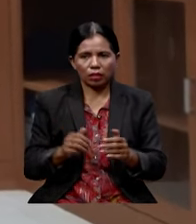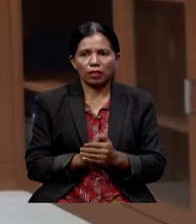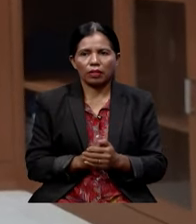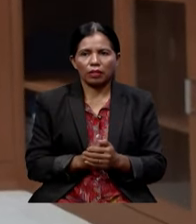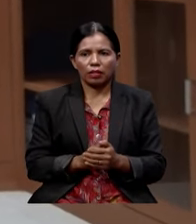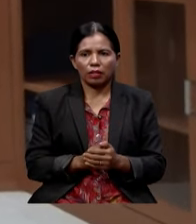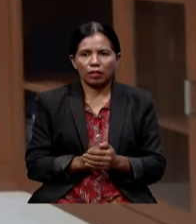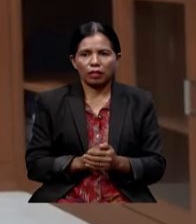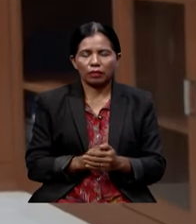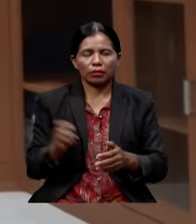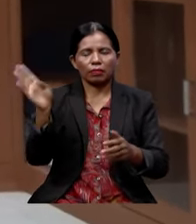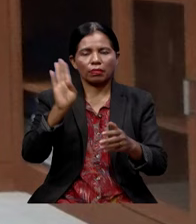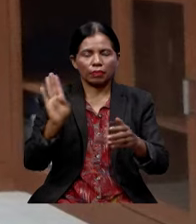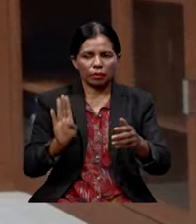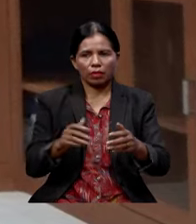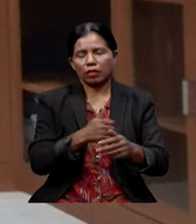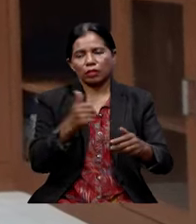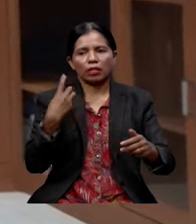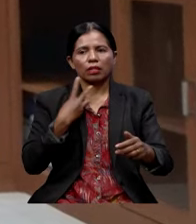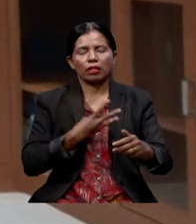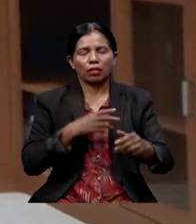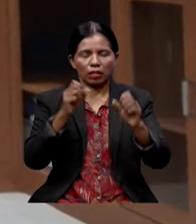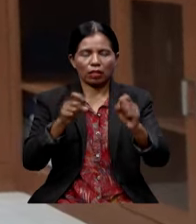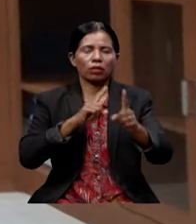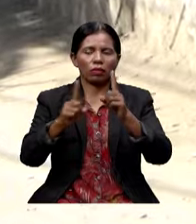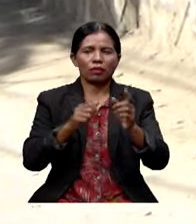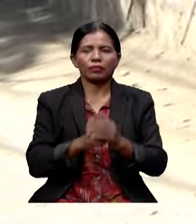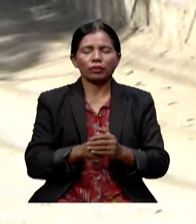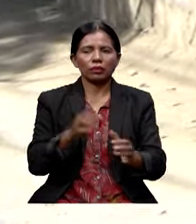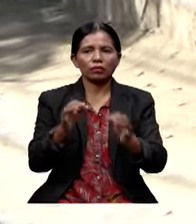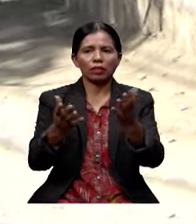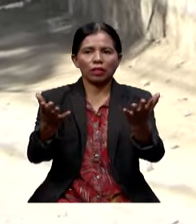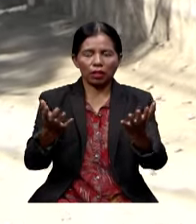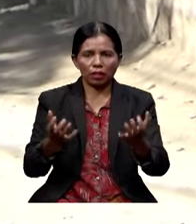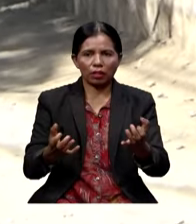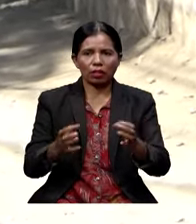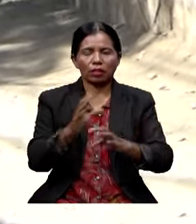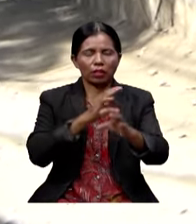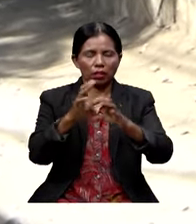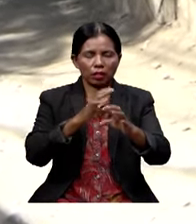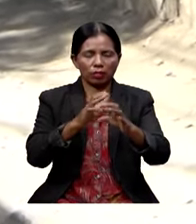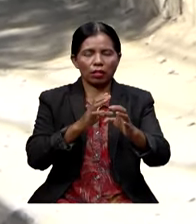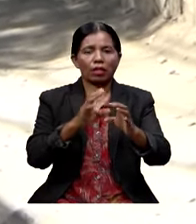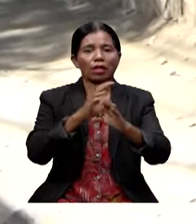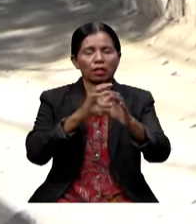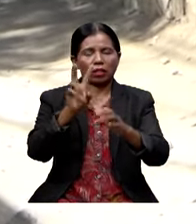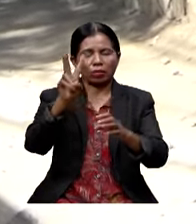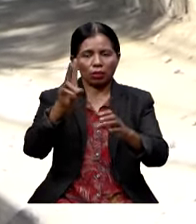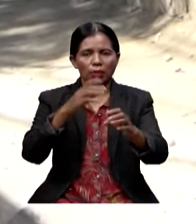mi pone ambasada de sore ne tai ta tingi loca se a cara careta rua per se esman